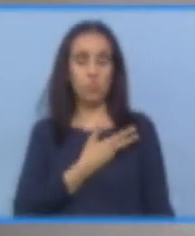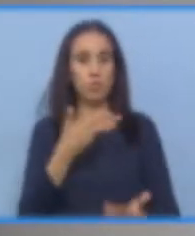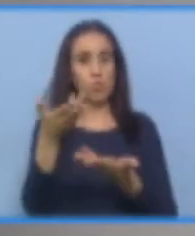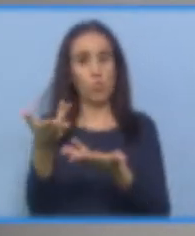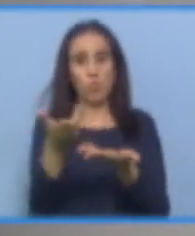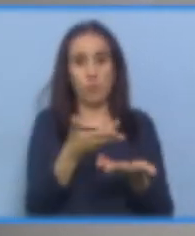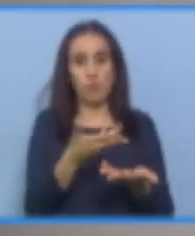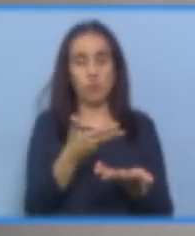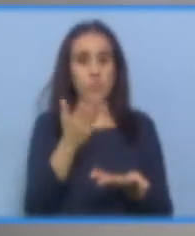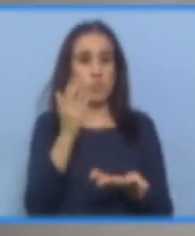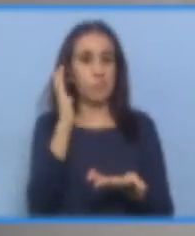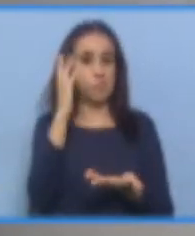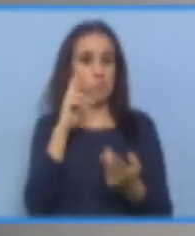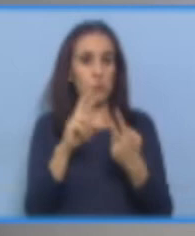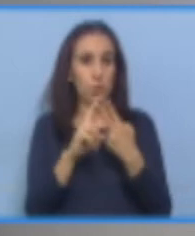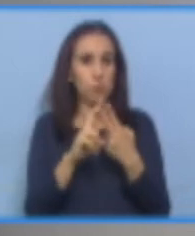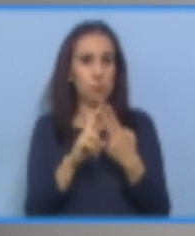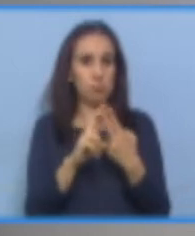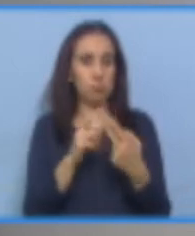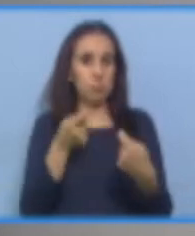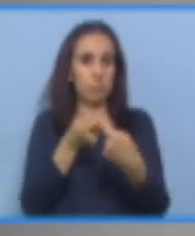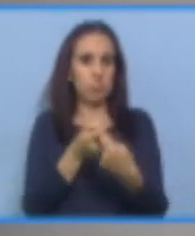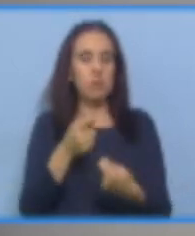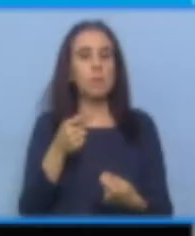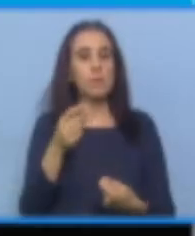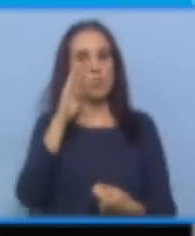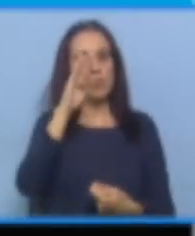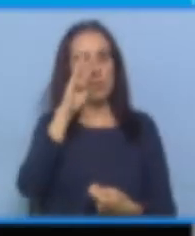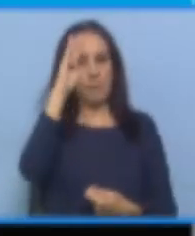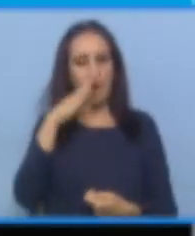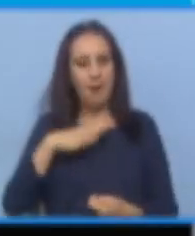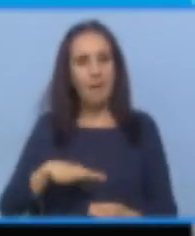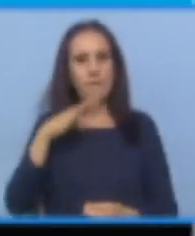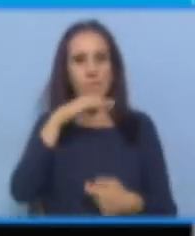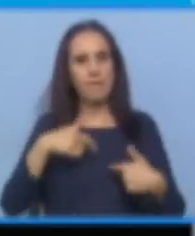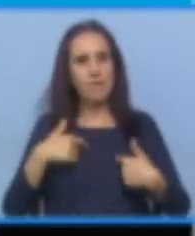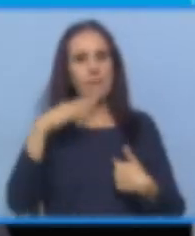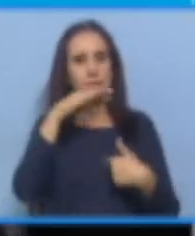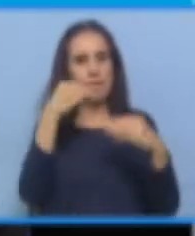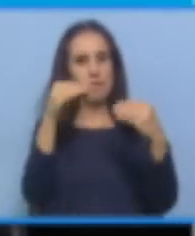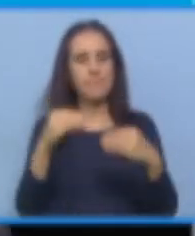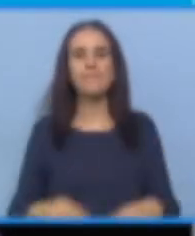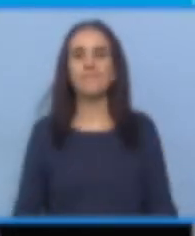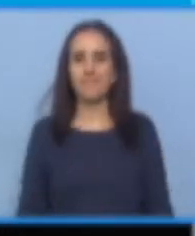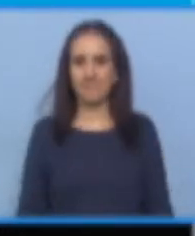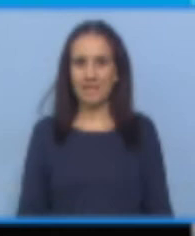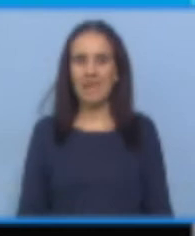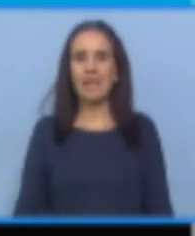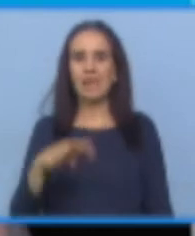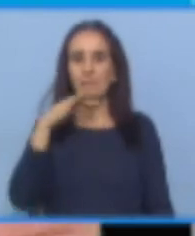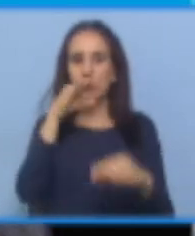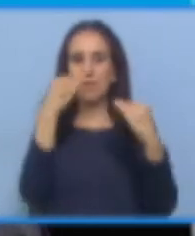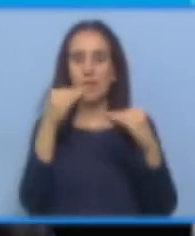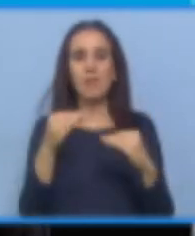encontro, o Papa está determinado em que, de facto, sejam as famílias evangelizadoras da família. Evangelizadoras da família, testemunhas do